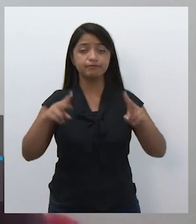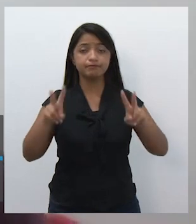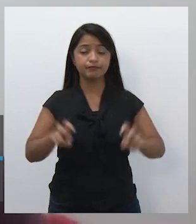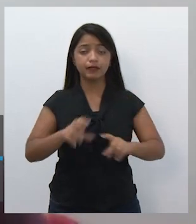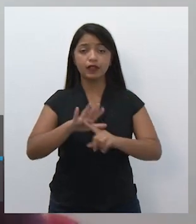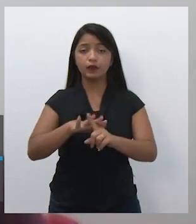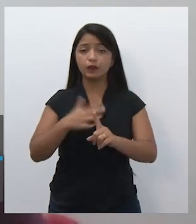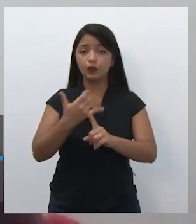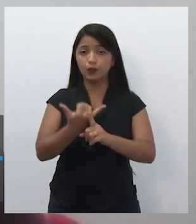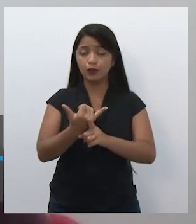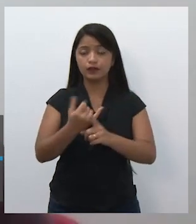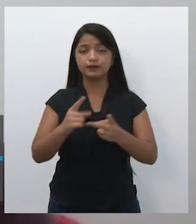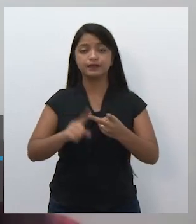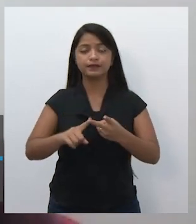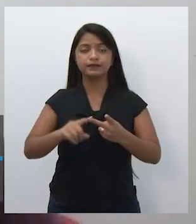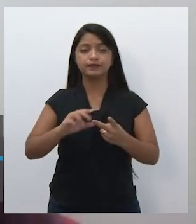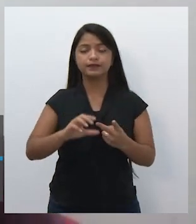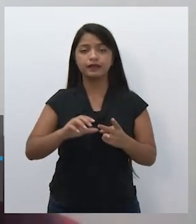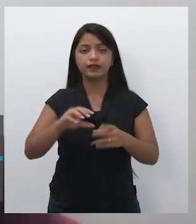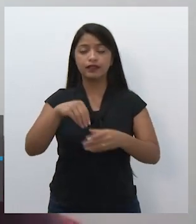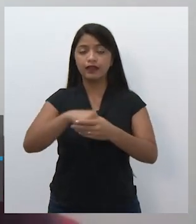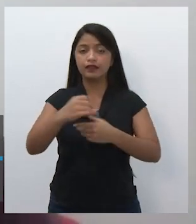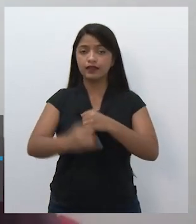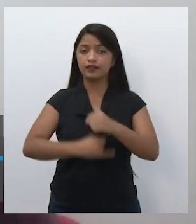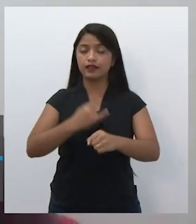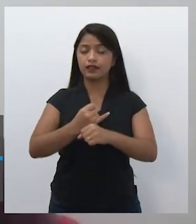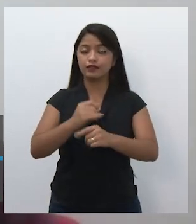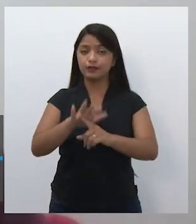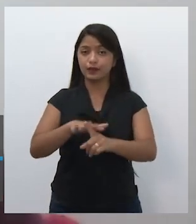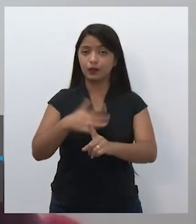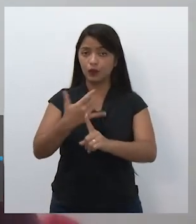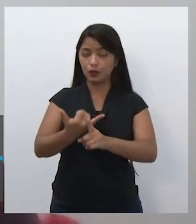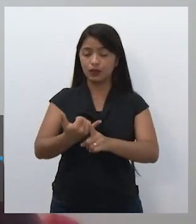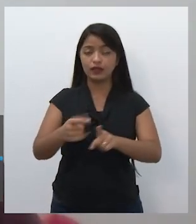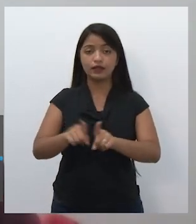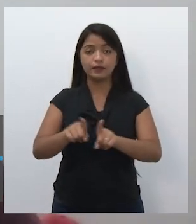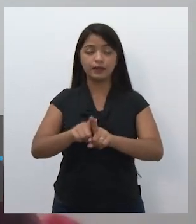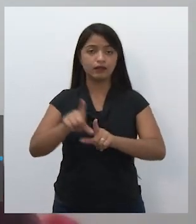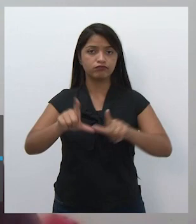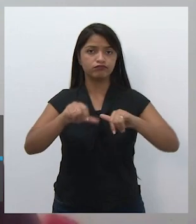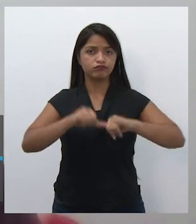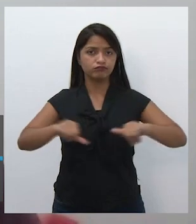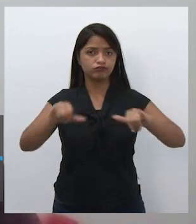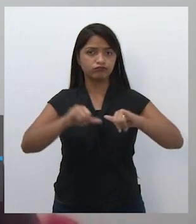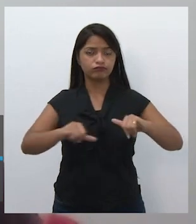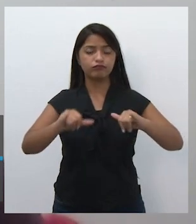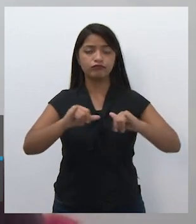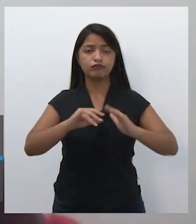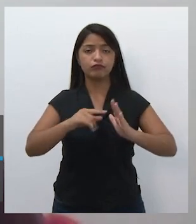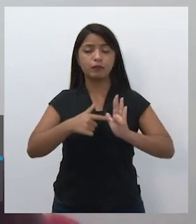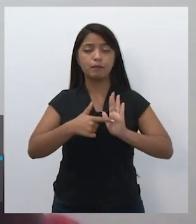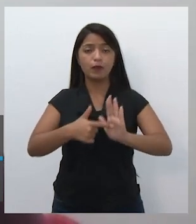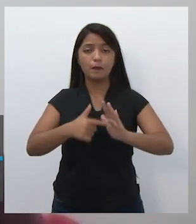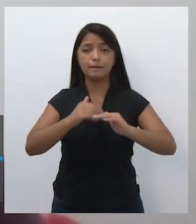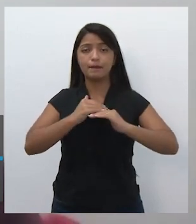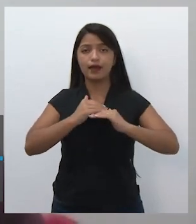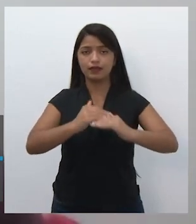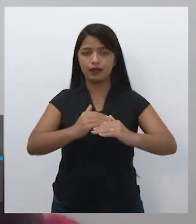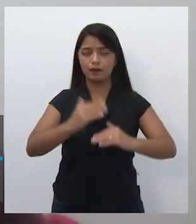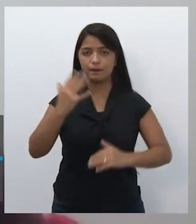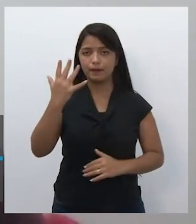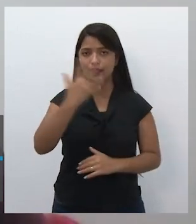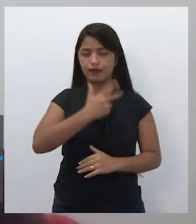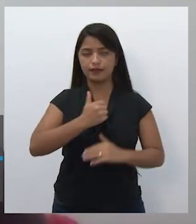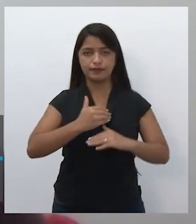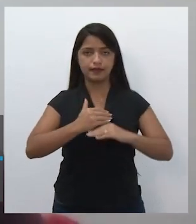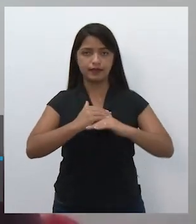cyberbullying, como a mídia constrói a noção de corpo, língua inglesa nesse slide ilustra muito bem isso, são padrões de beleza, mas óbvio que